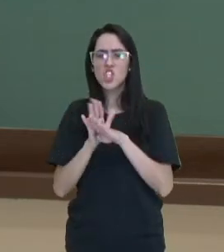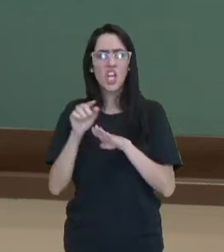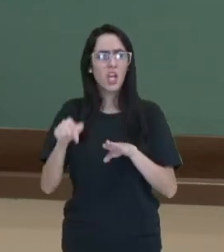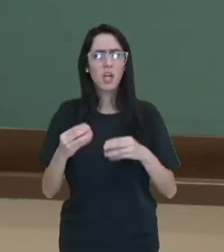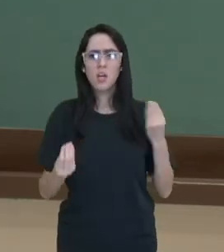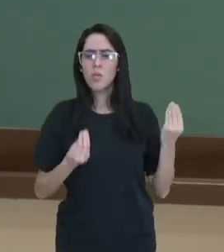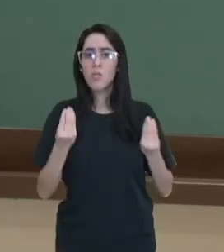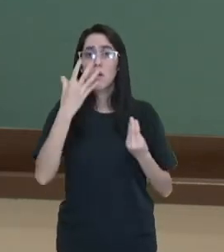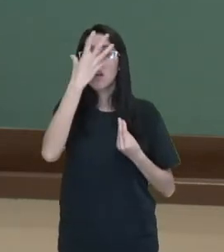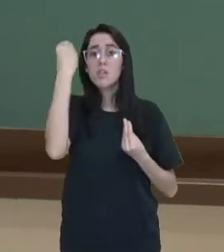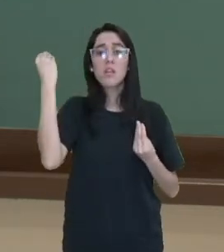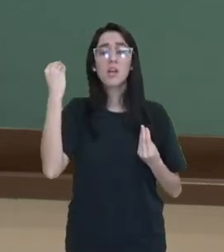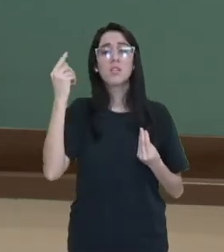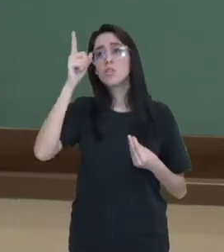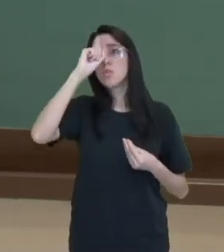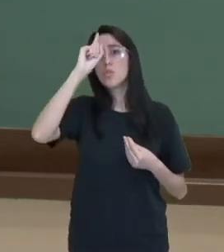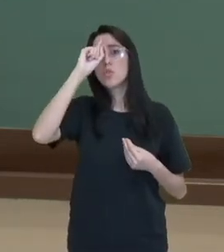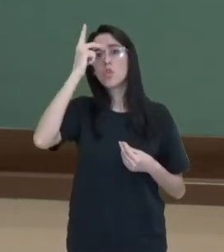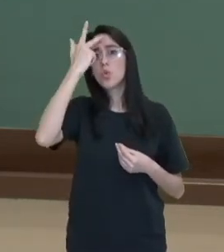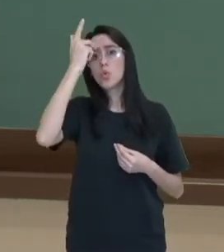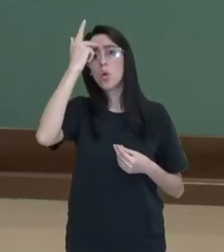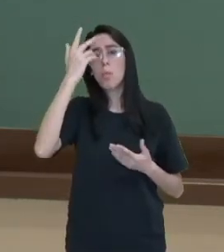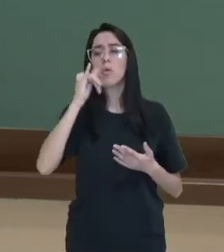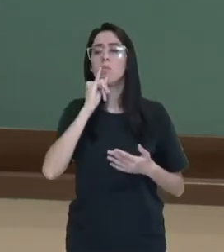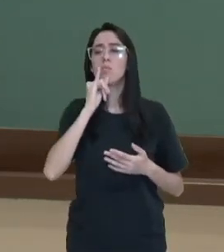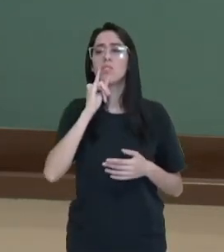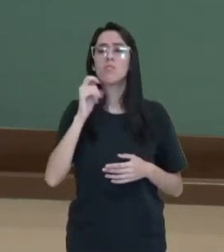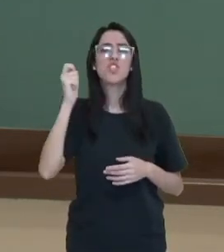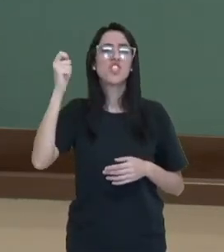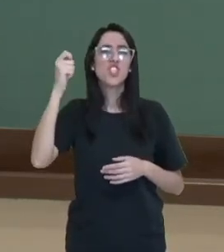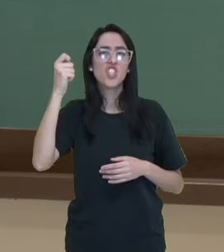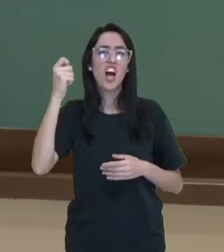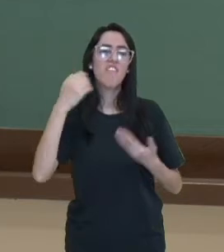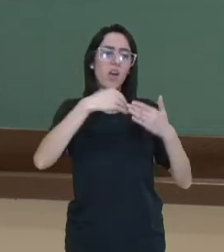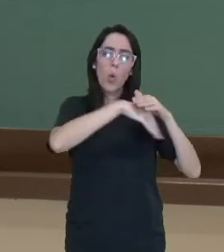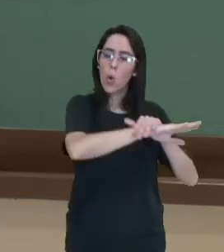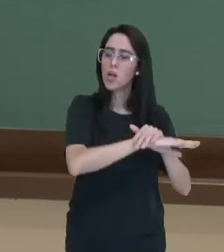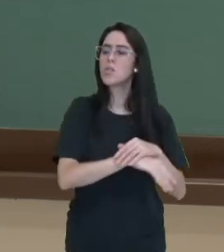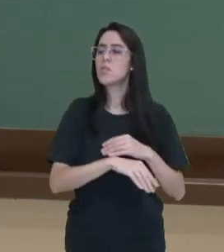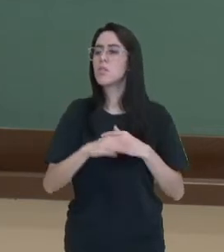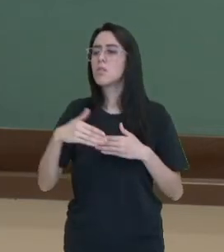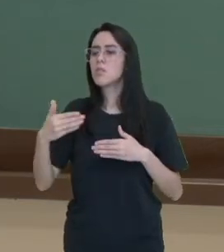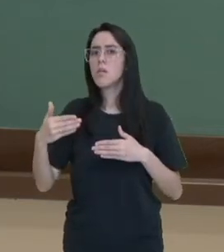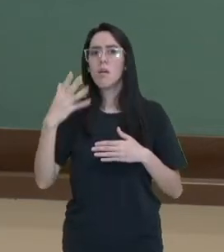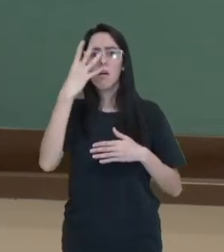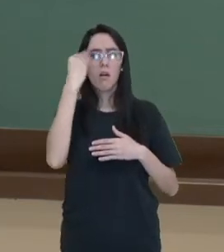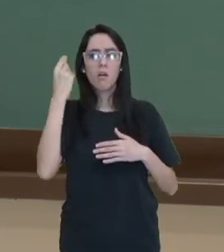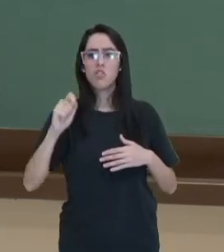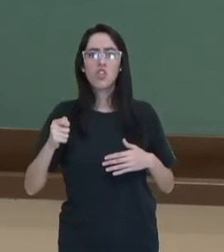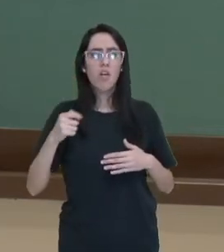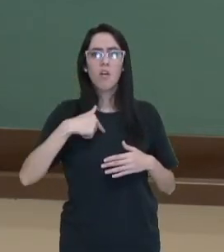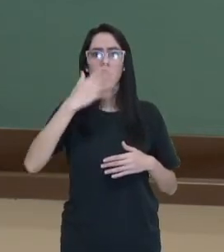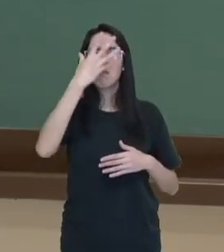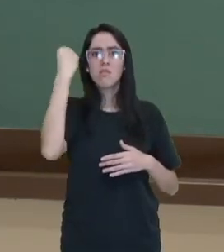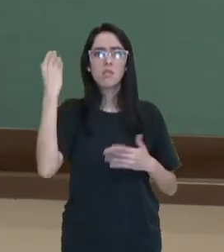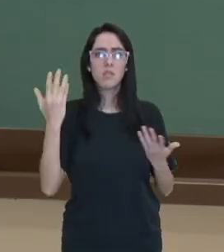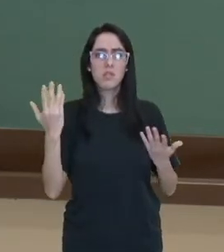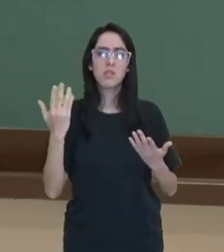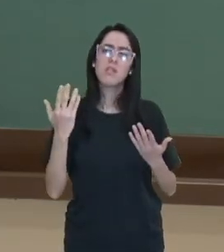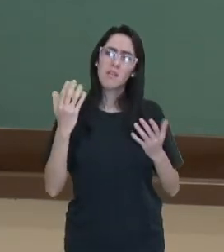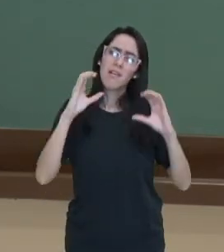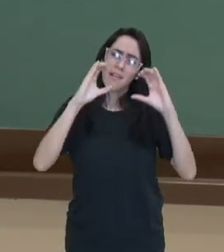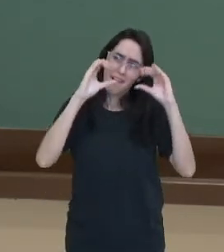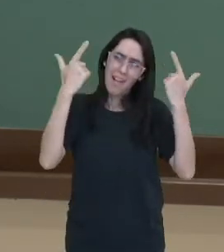as coisas do dia a dia. Guardou a chave num lugar, depois não lembra onde está a chave, né? Lembrando que isso é